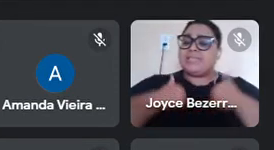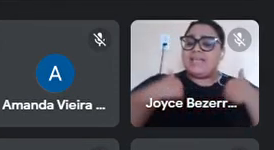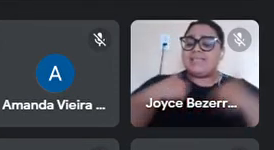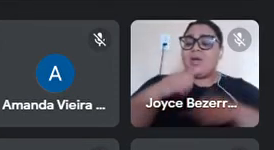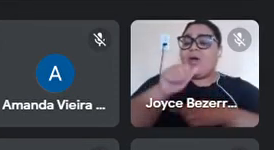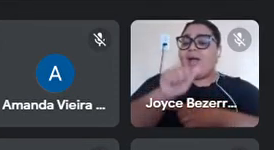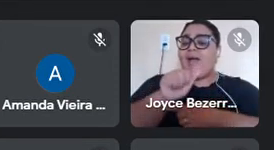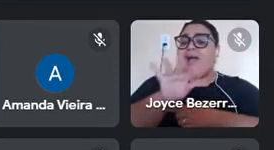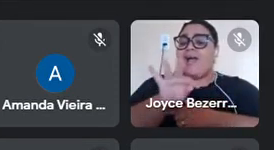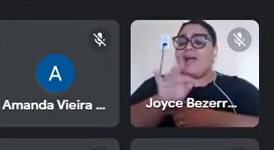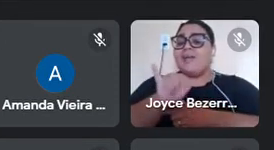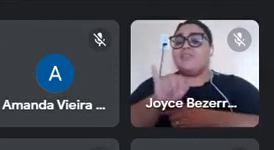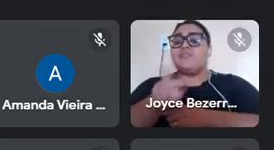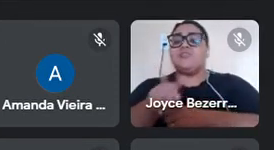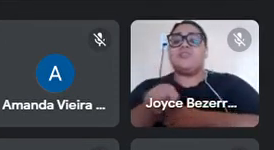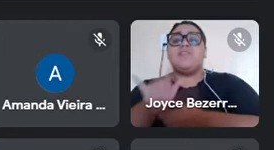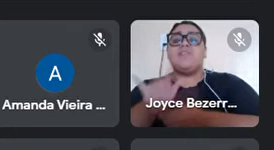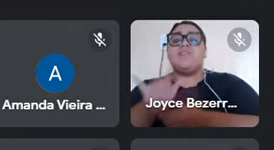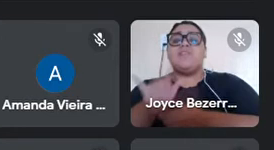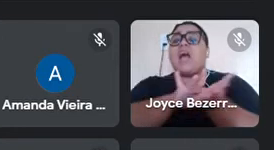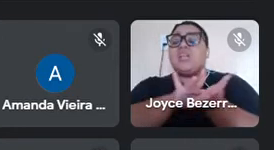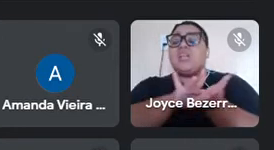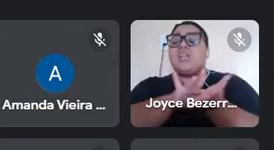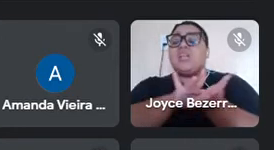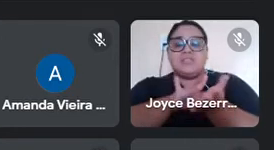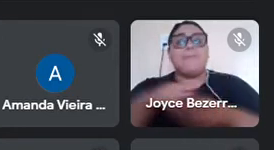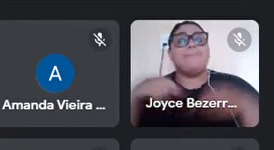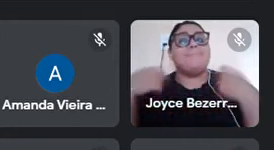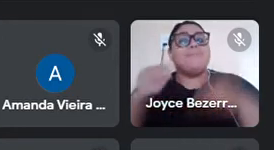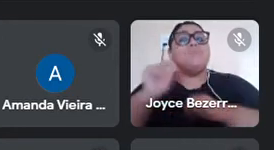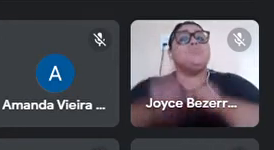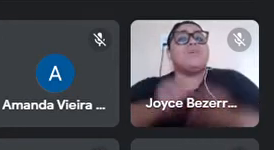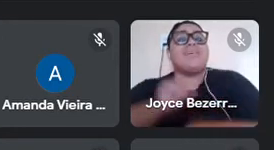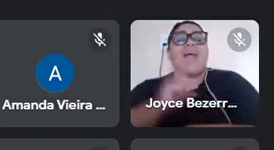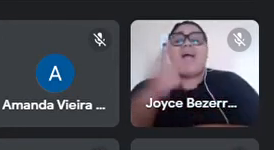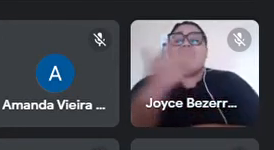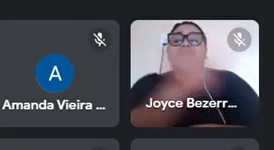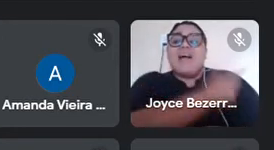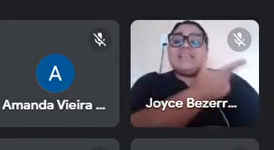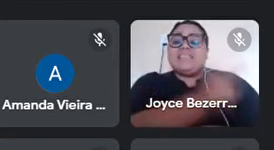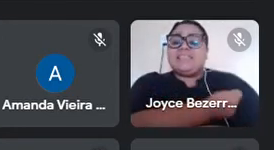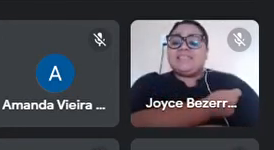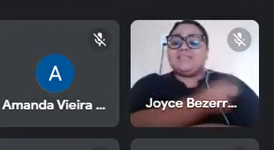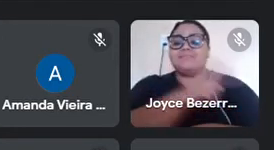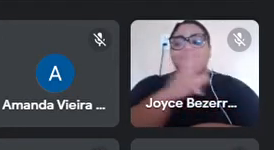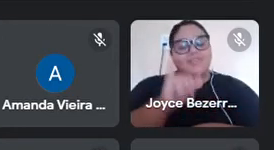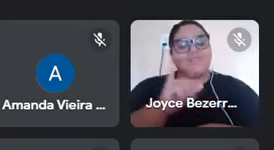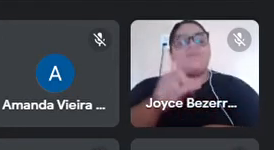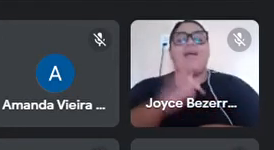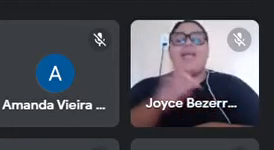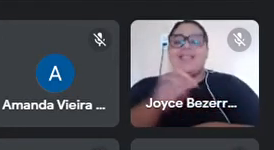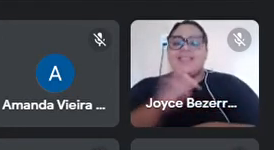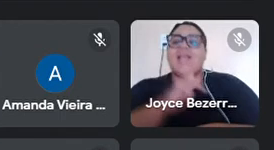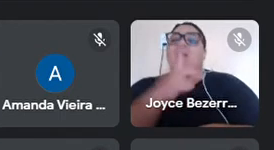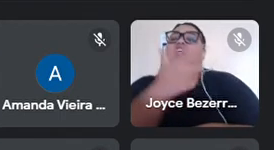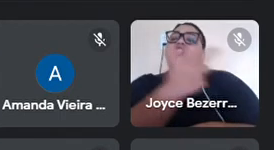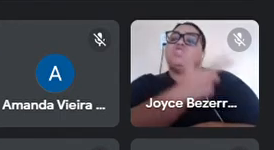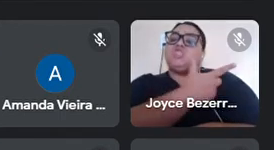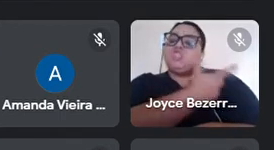Aí consiste justamente nas vacinas, certo? Em que a gente injeta de forma.